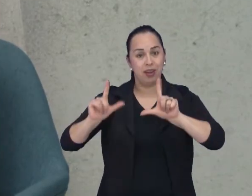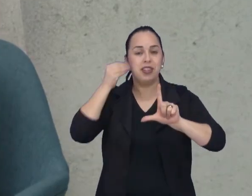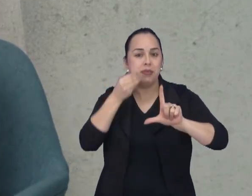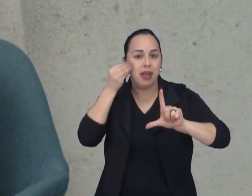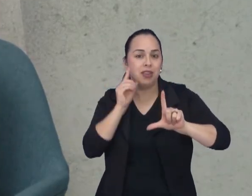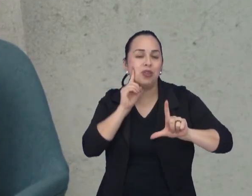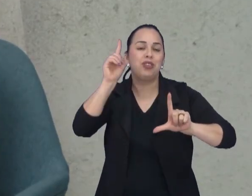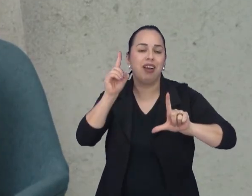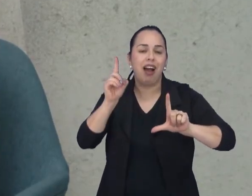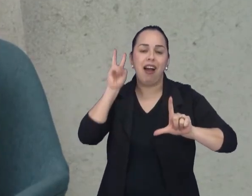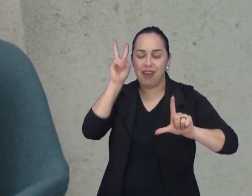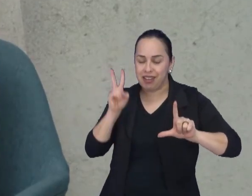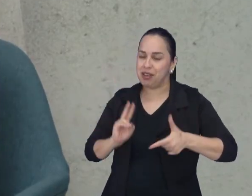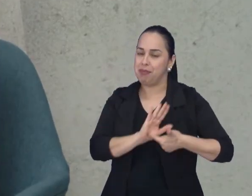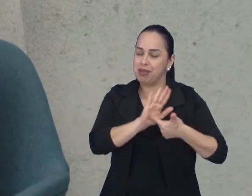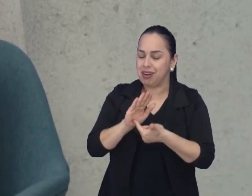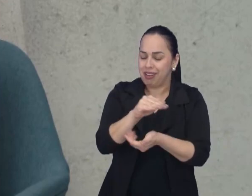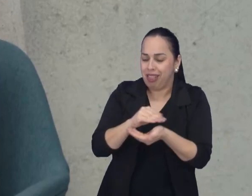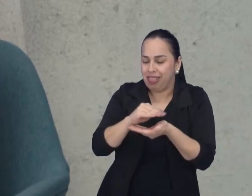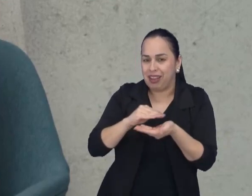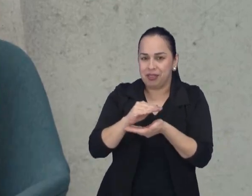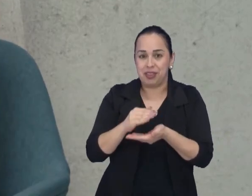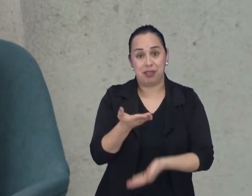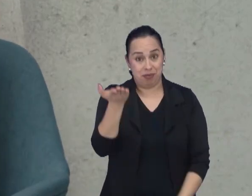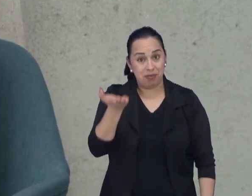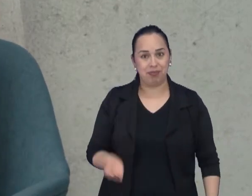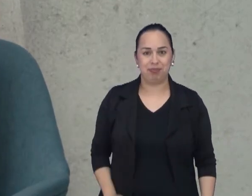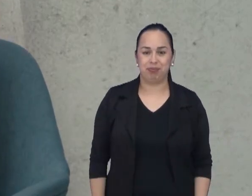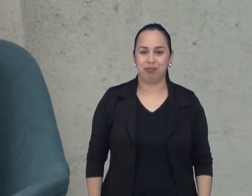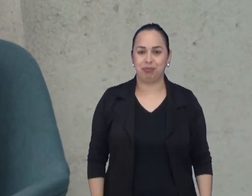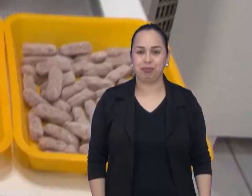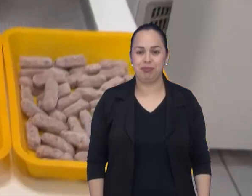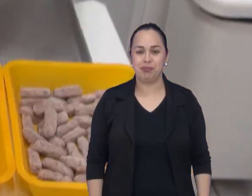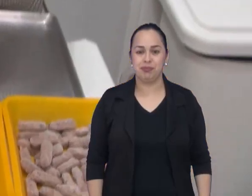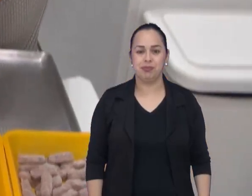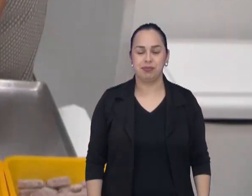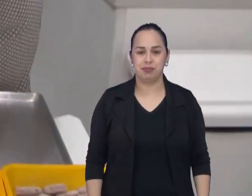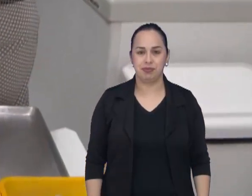gente com água na boca na produção dessa iguaria. É com você, Vanessa.